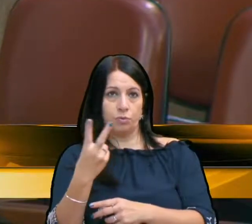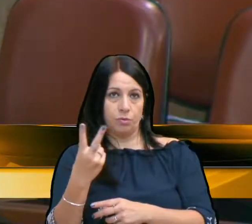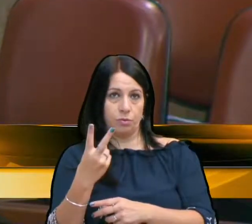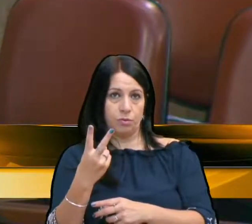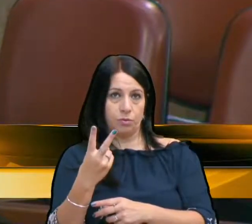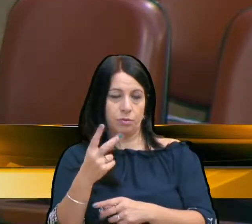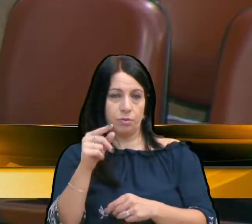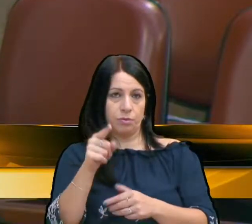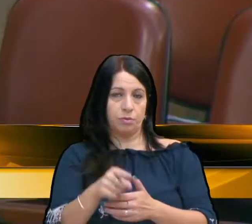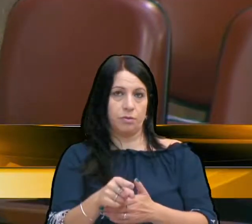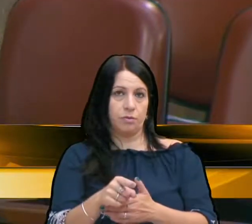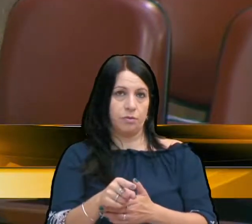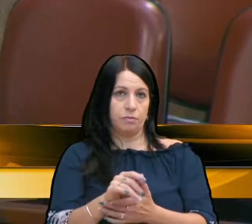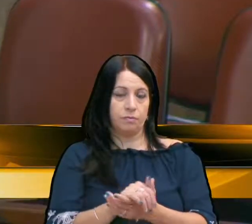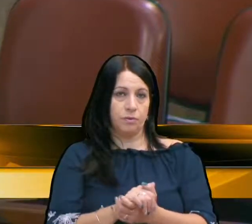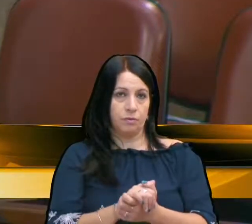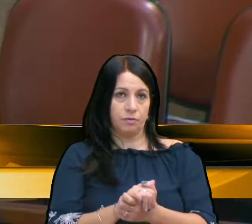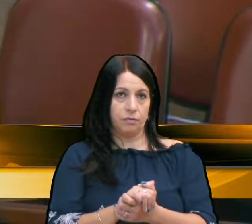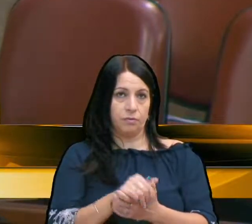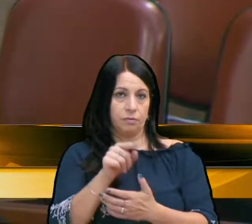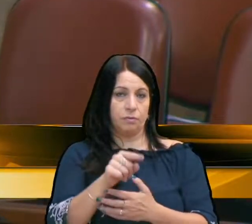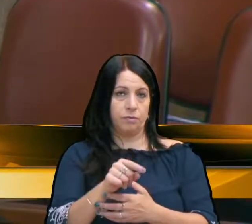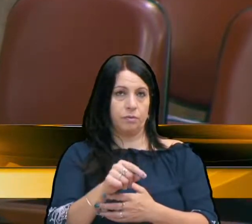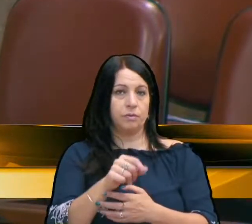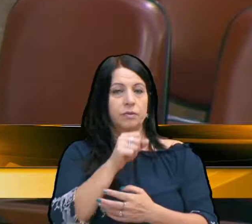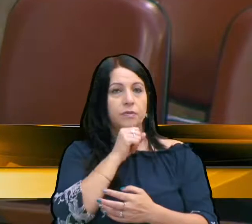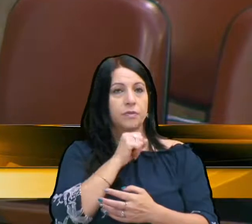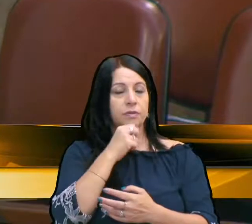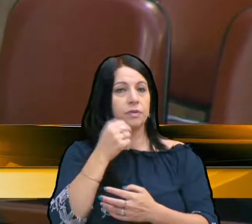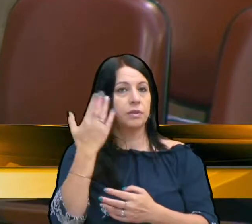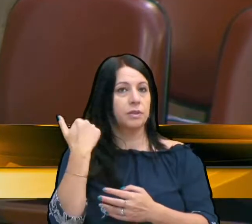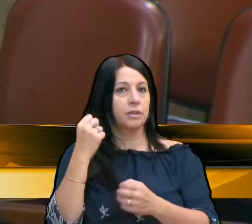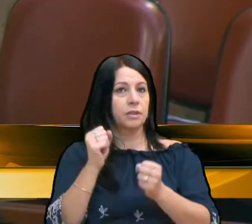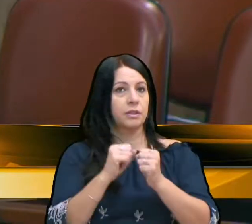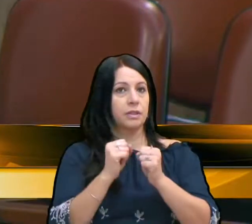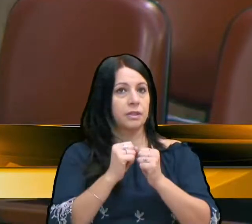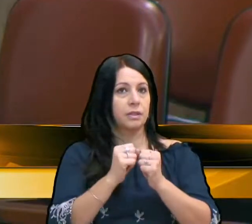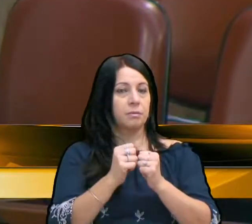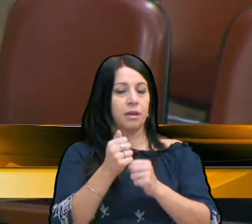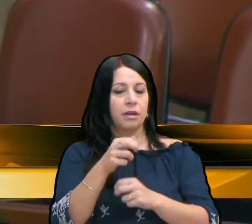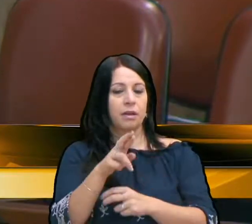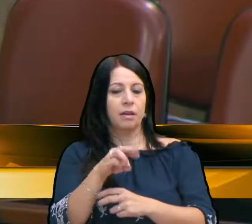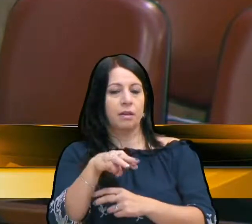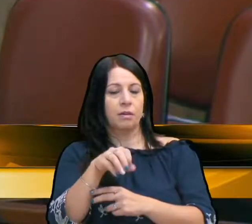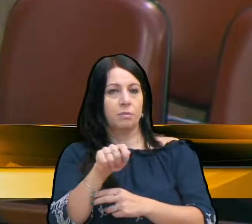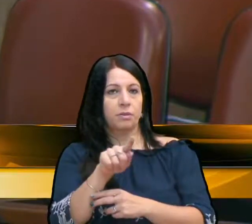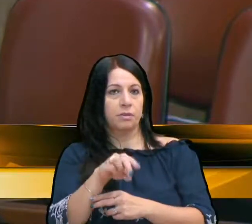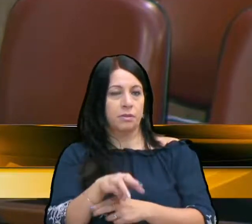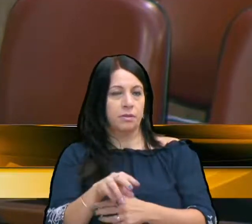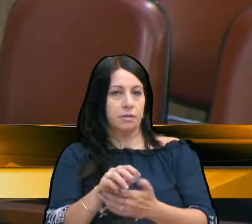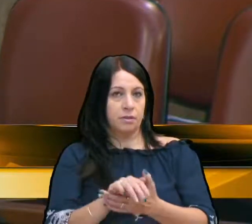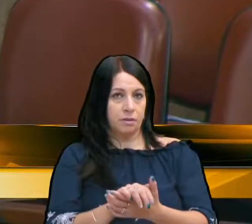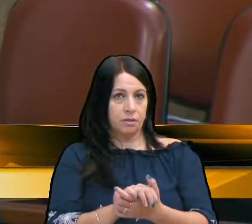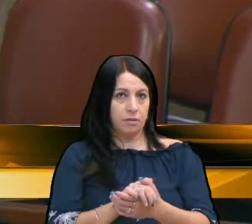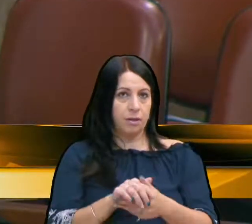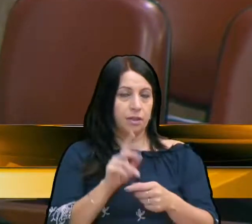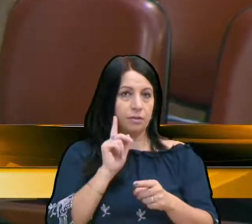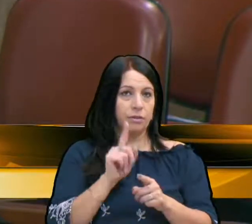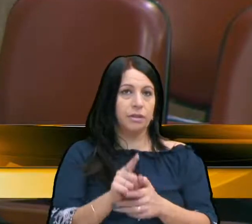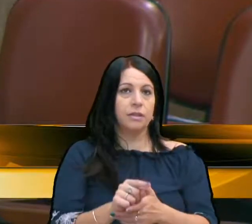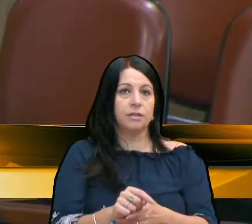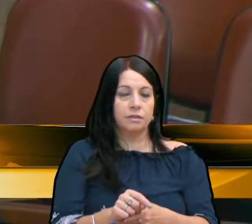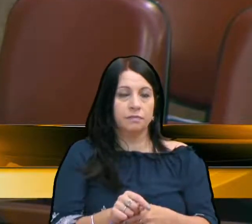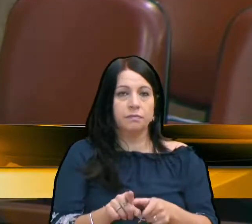eram os últimos dois remanescentes do antigo sistema de armazém, o armazém de caderno, aquele